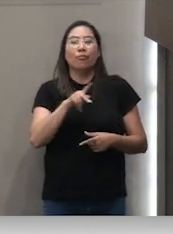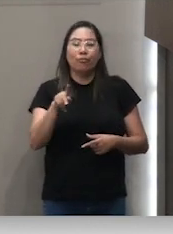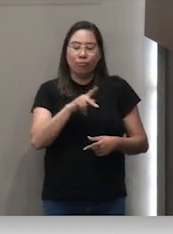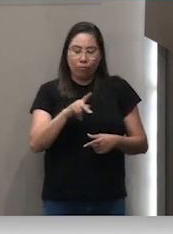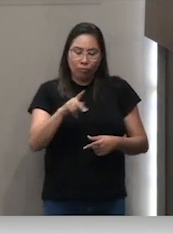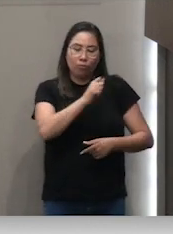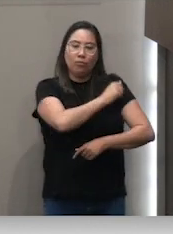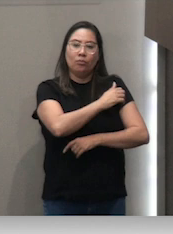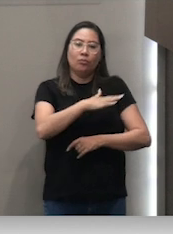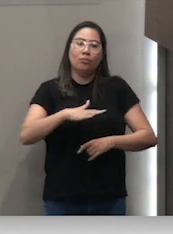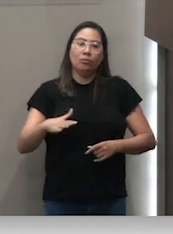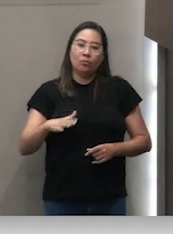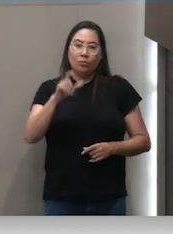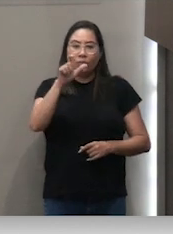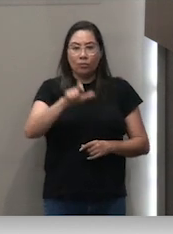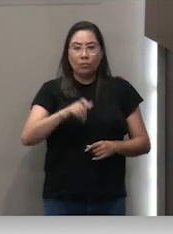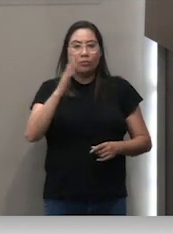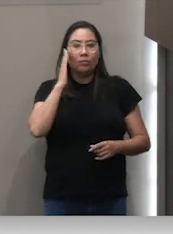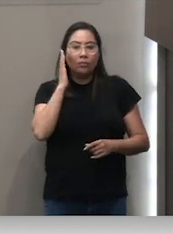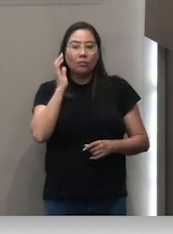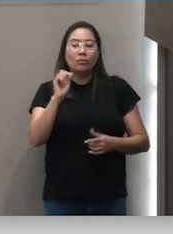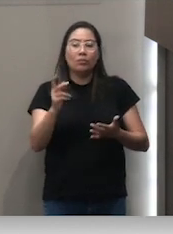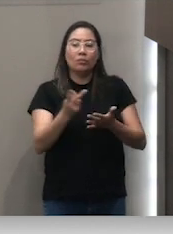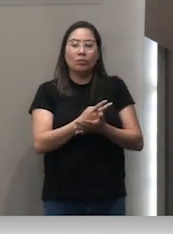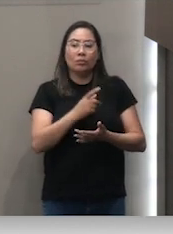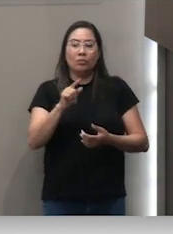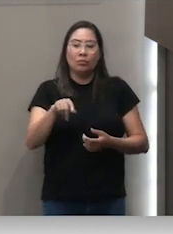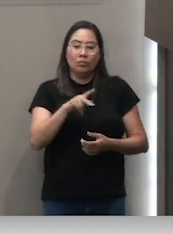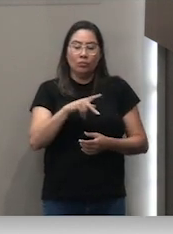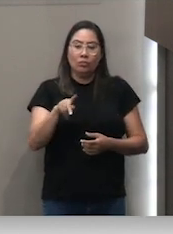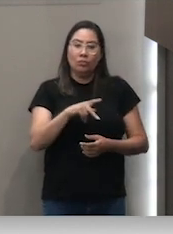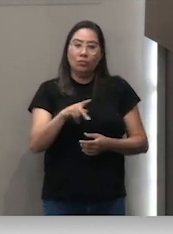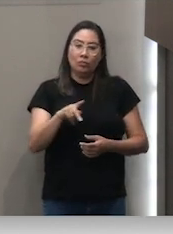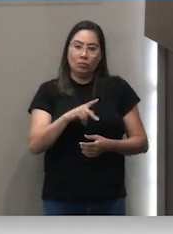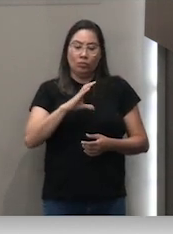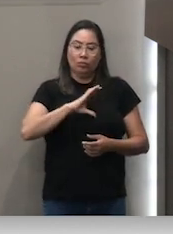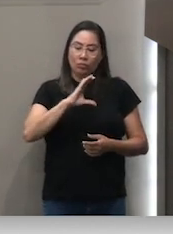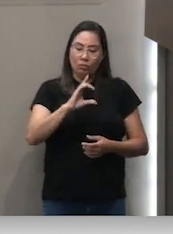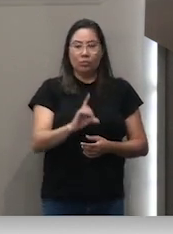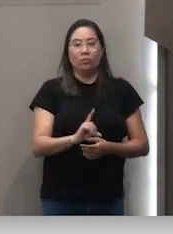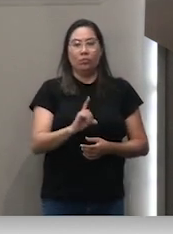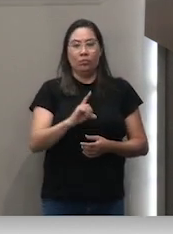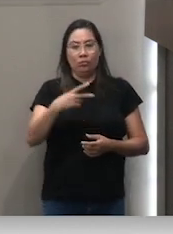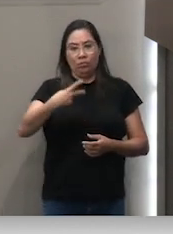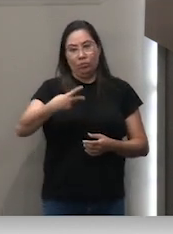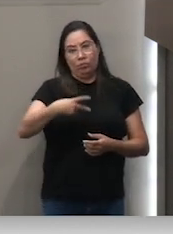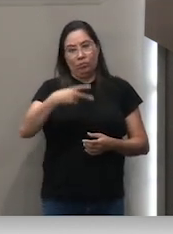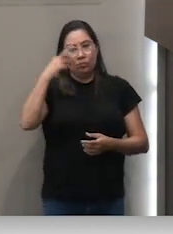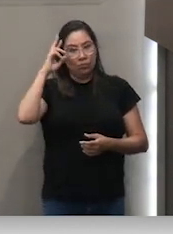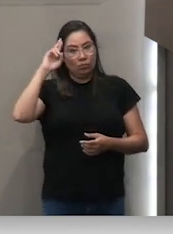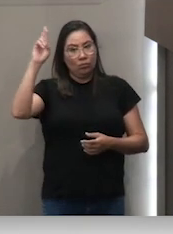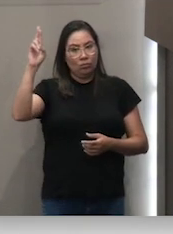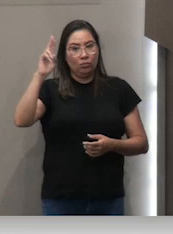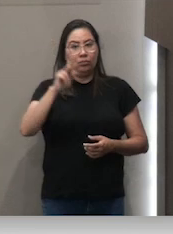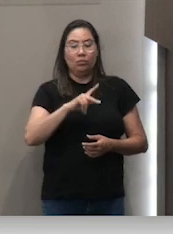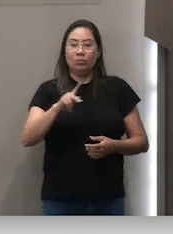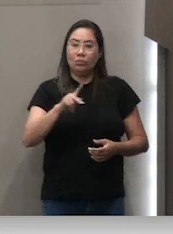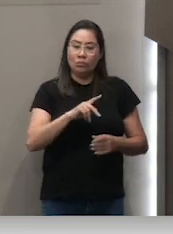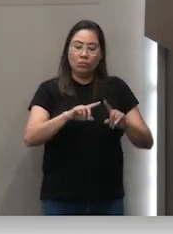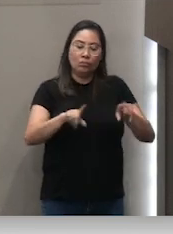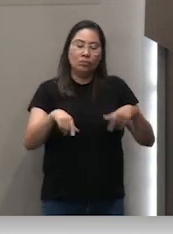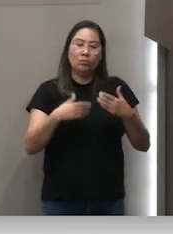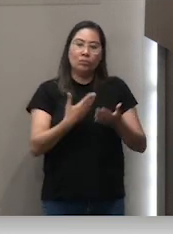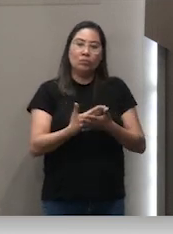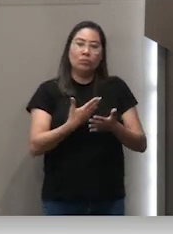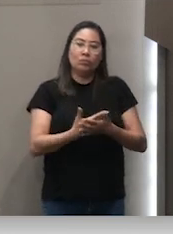Professor e aluno. Então, quem sabe o que acontece lá? O professor, o coordenador, o vice-diretor, a professora na sala de